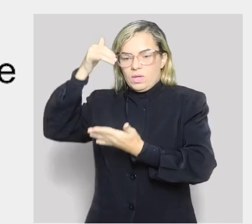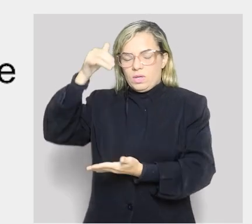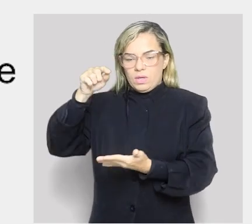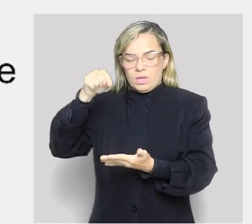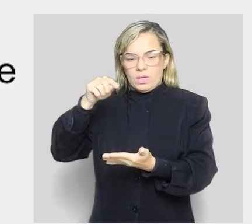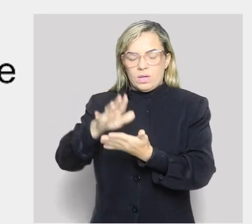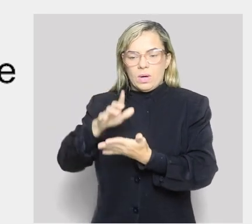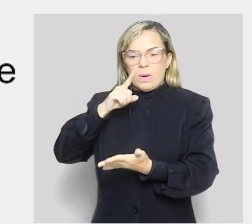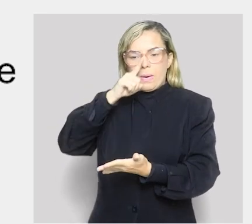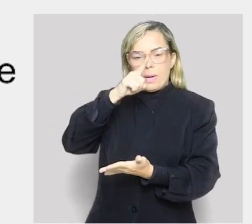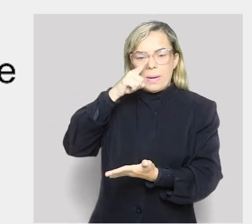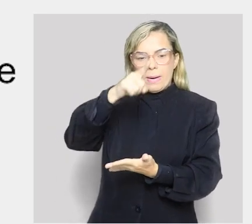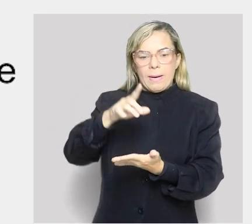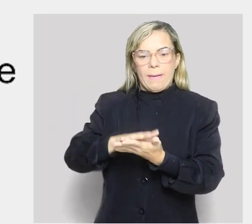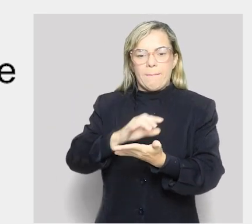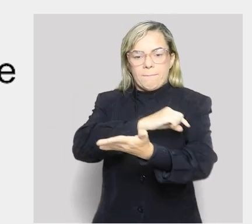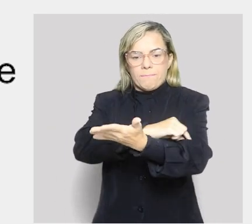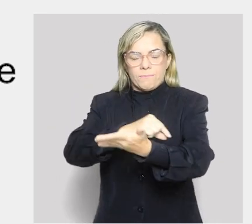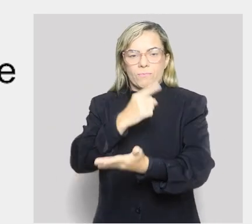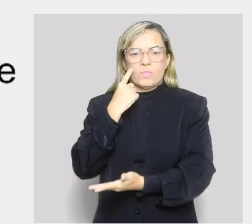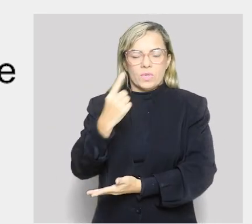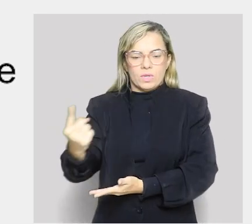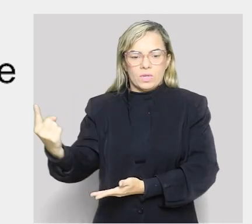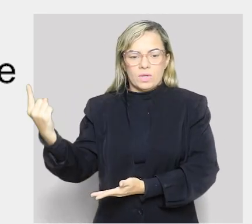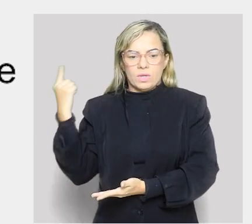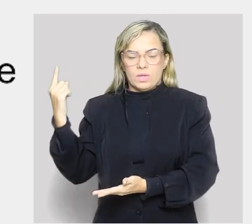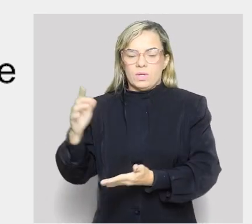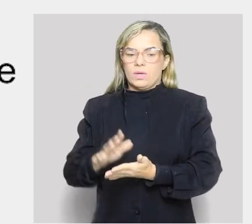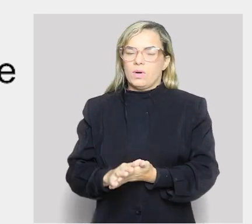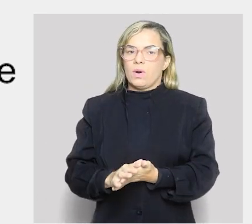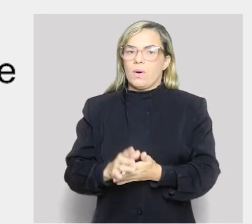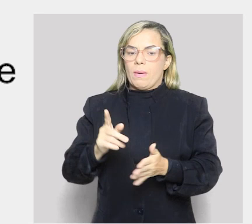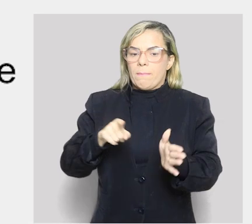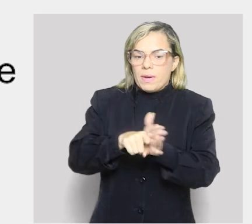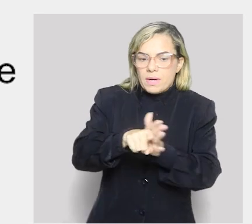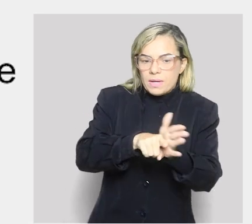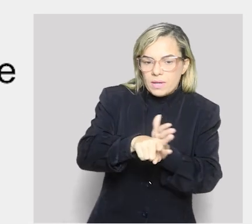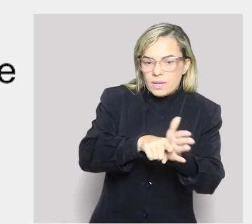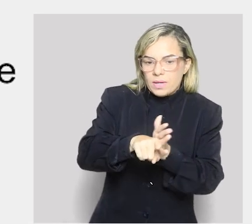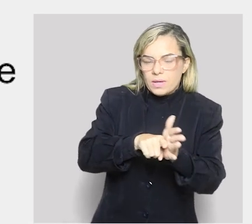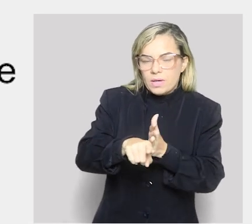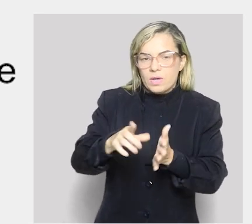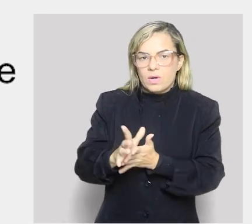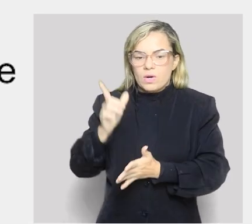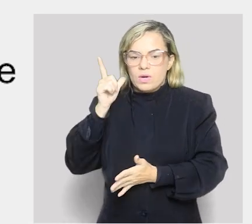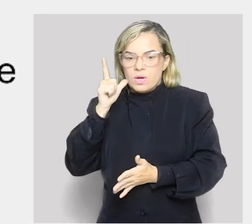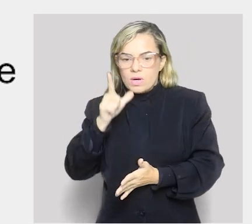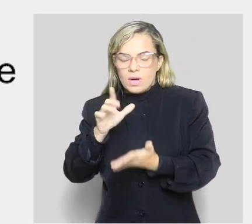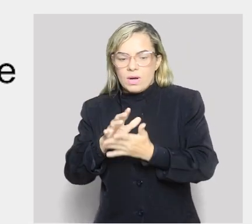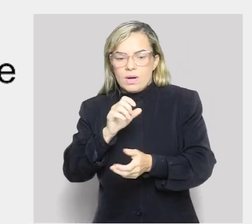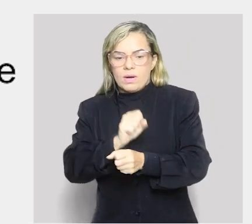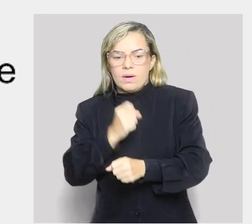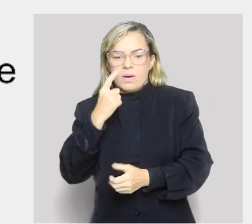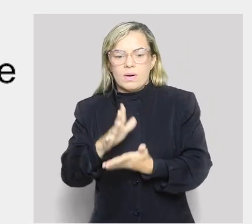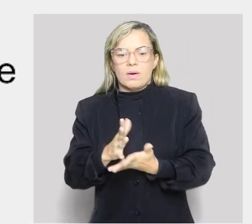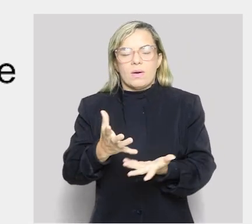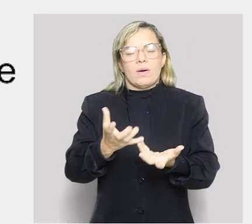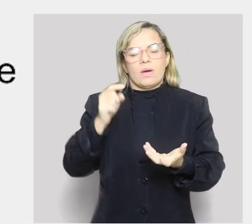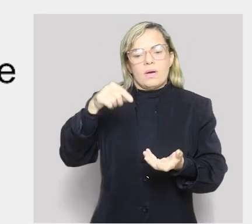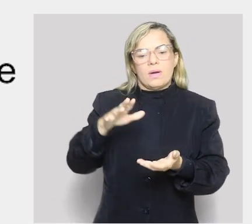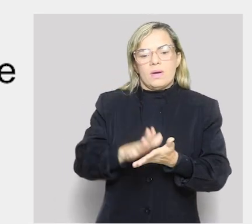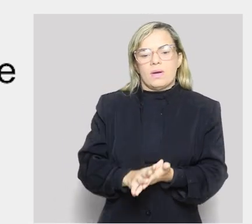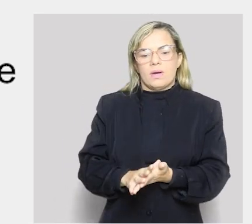de arteriosclerose. Procure ganhar essa parada. Prefira verduras e carnes magras,